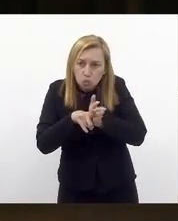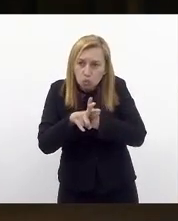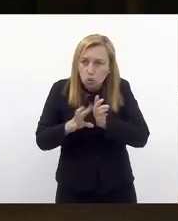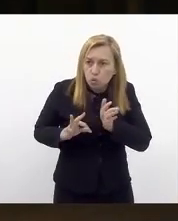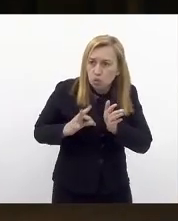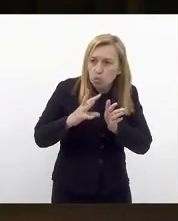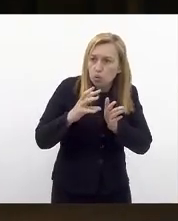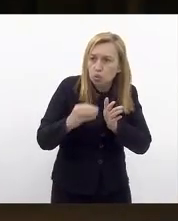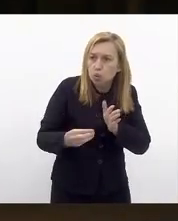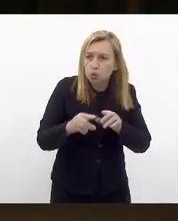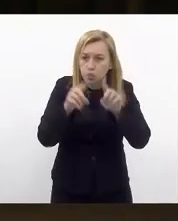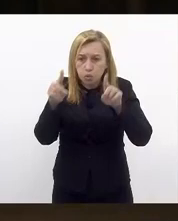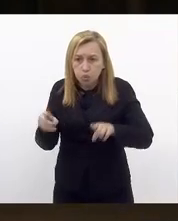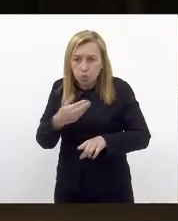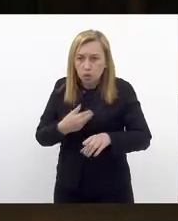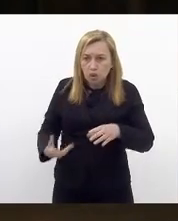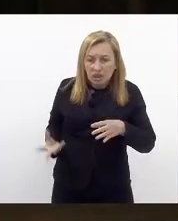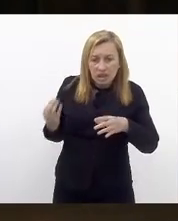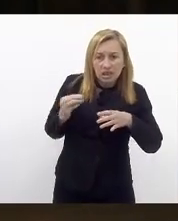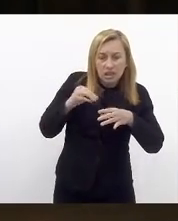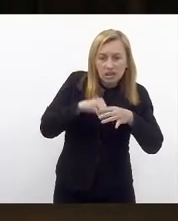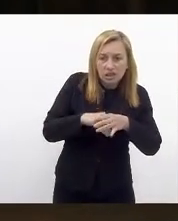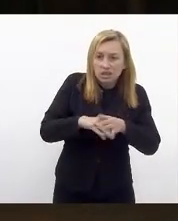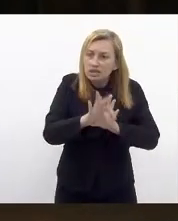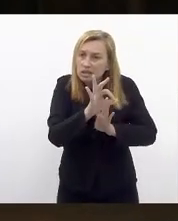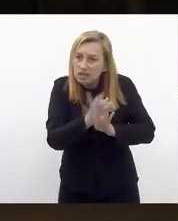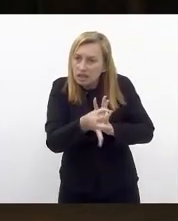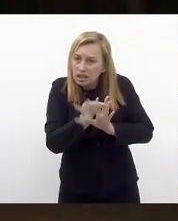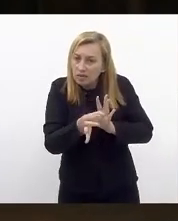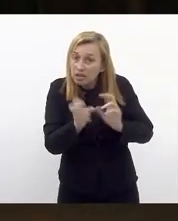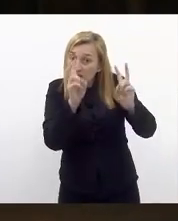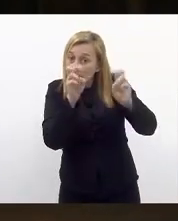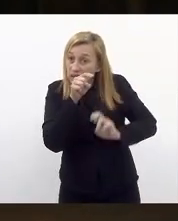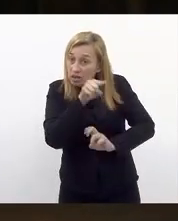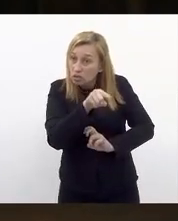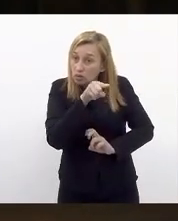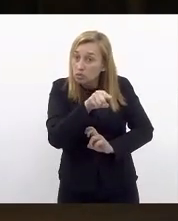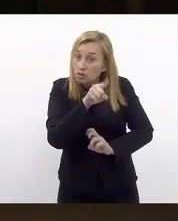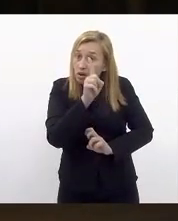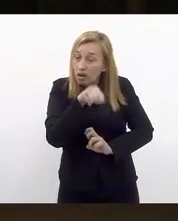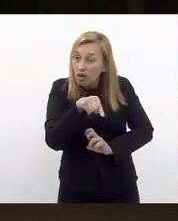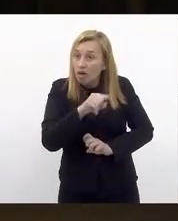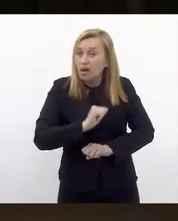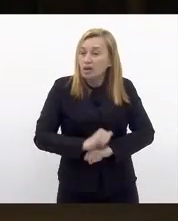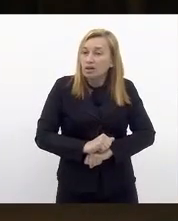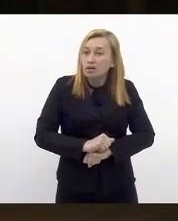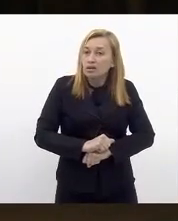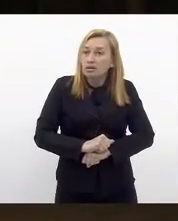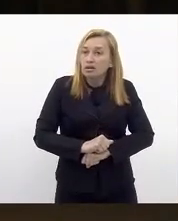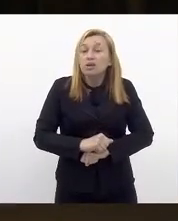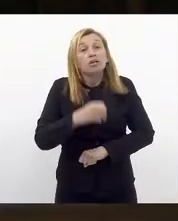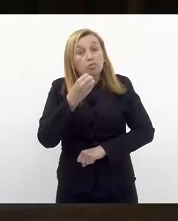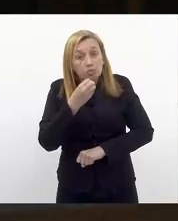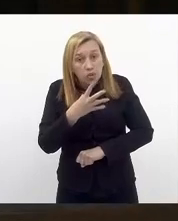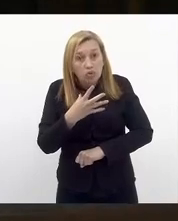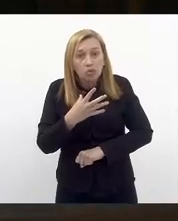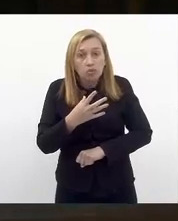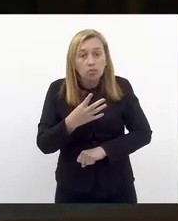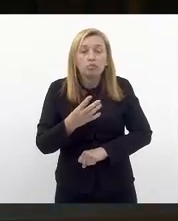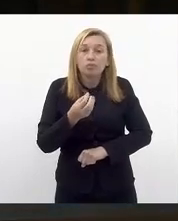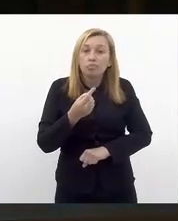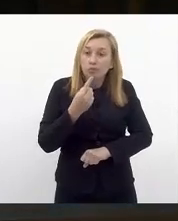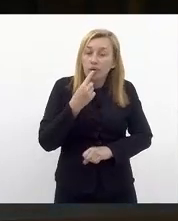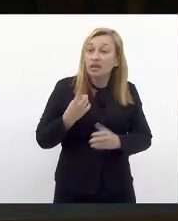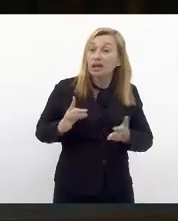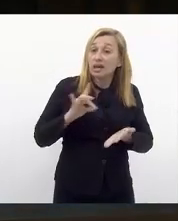destes servidores que se encaixam especificamente nessa questão ela é visível perto da realidade